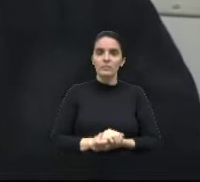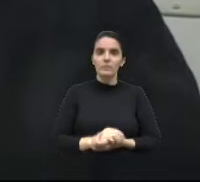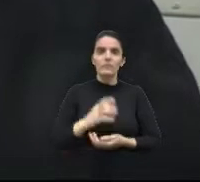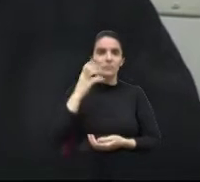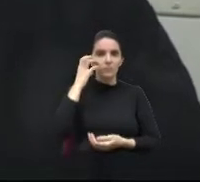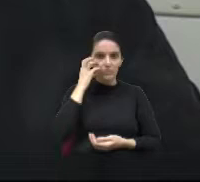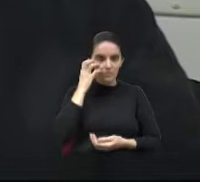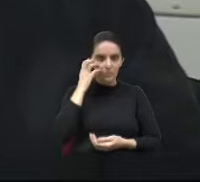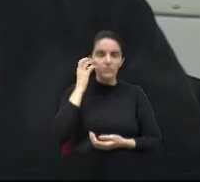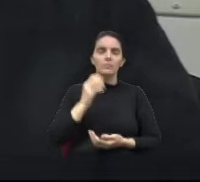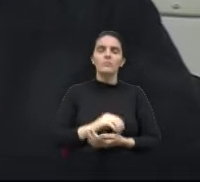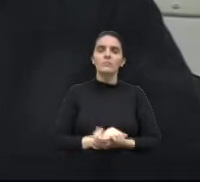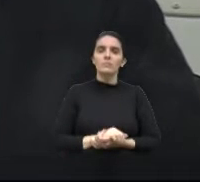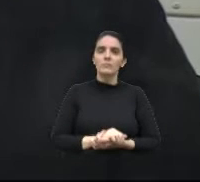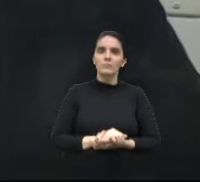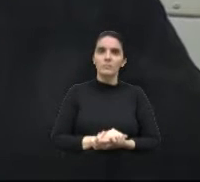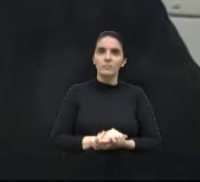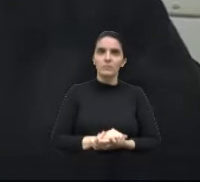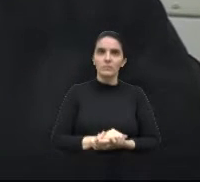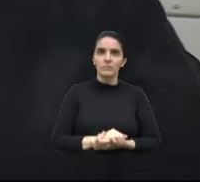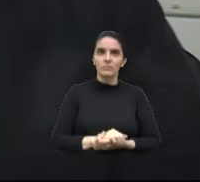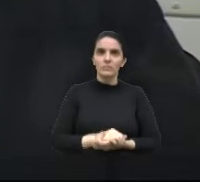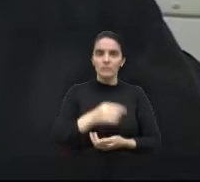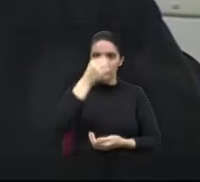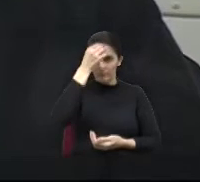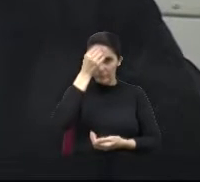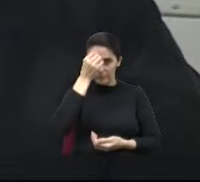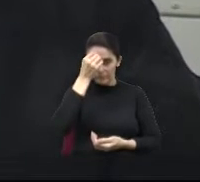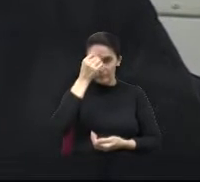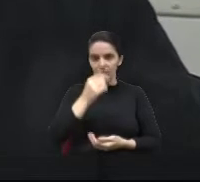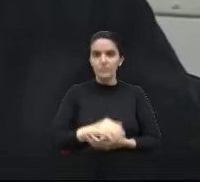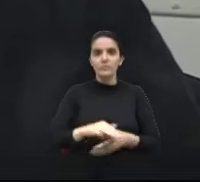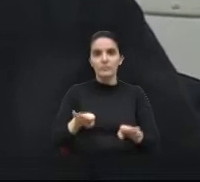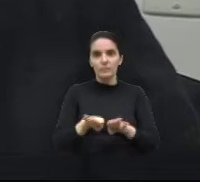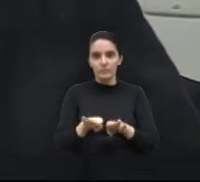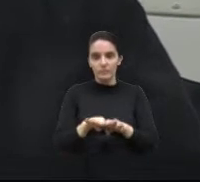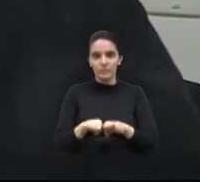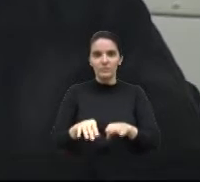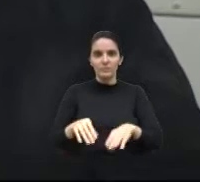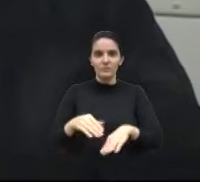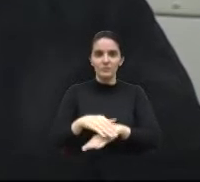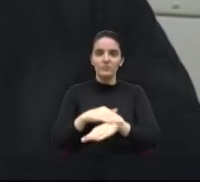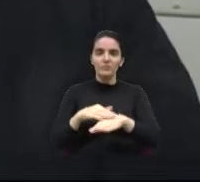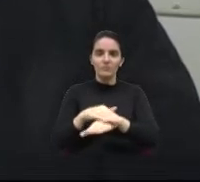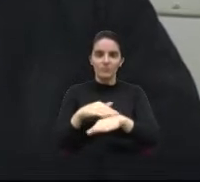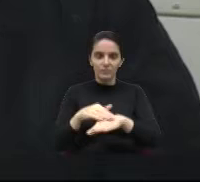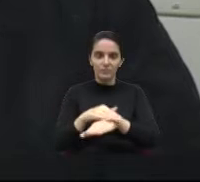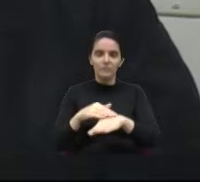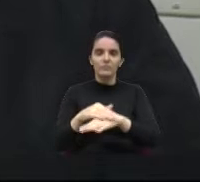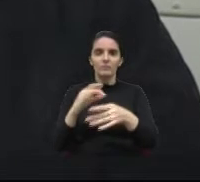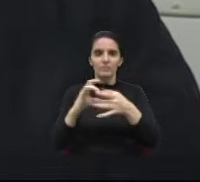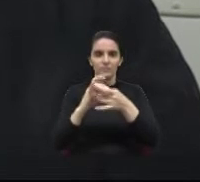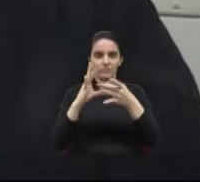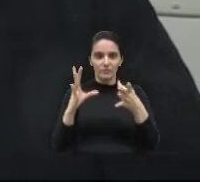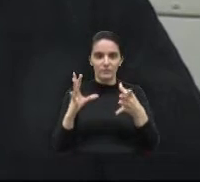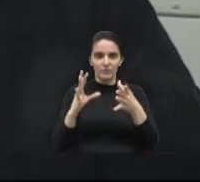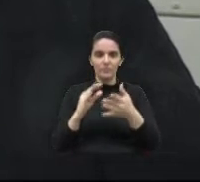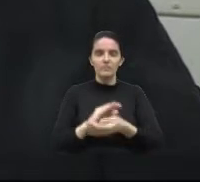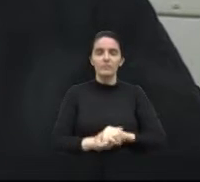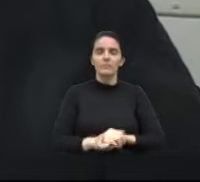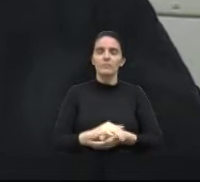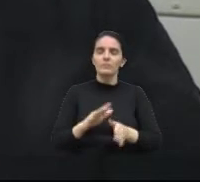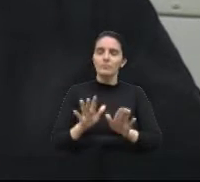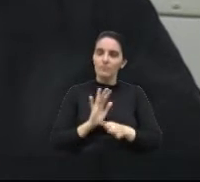Rossi, e o Dr. Rafael, que já conversamos também, que se colocou independente, para melhor ajudar